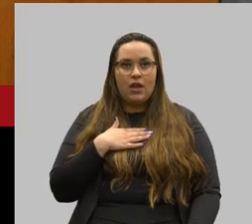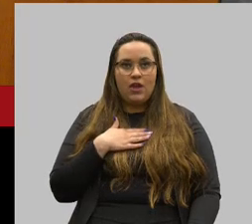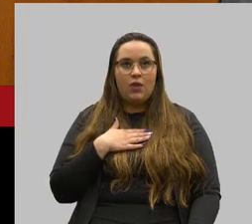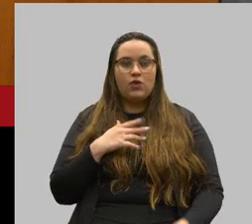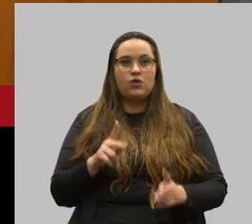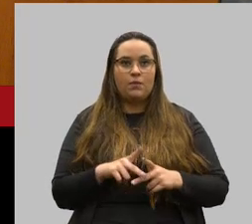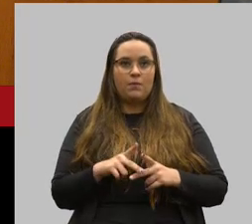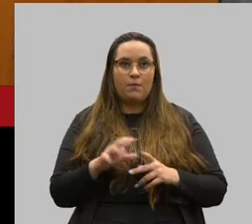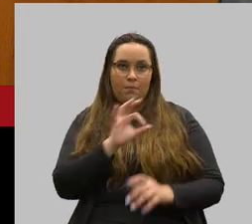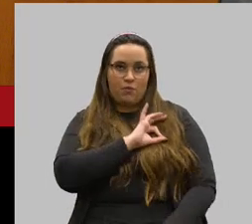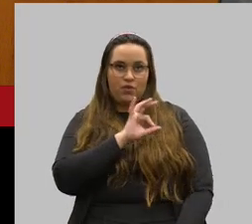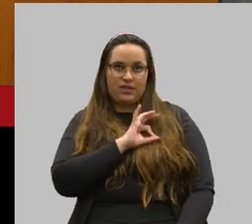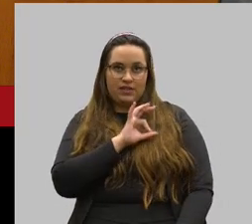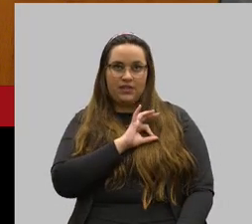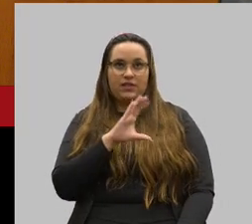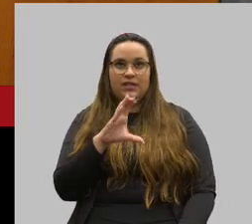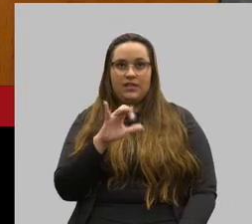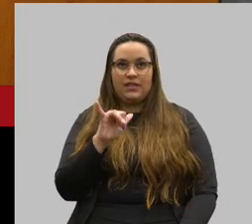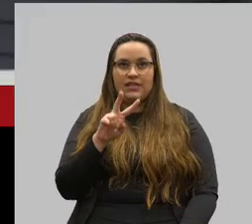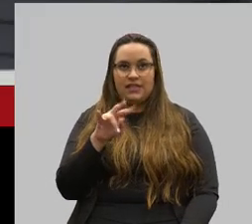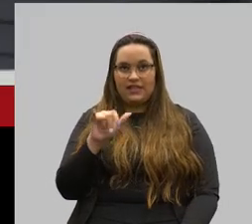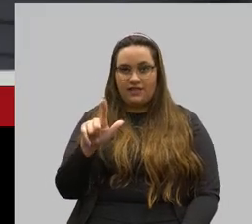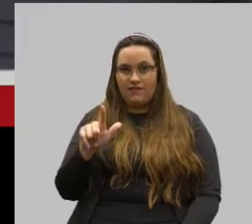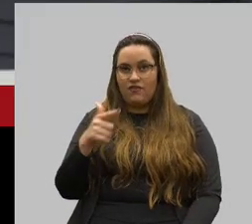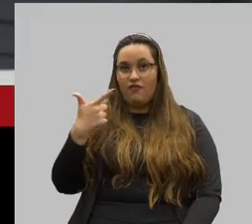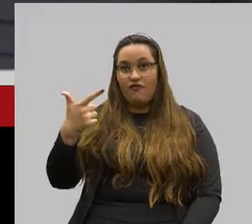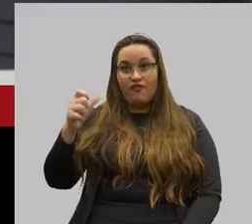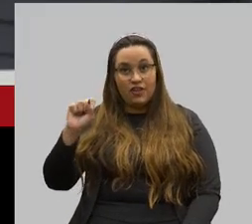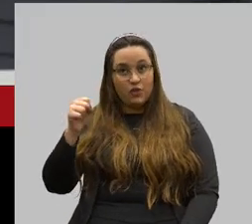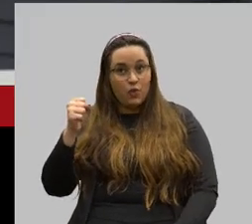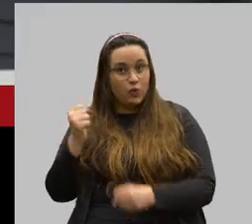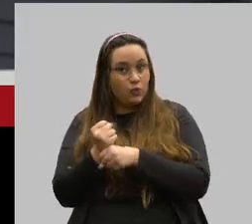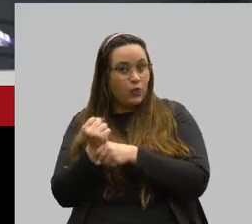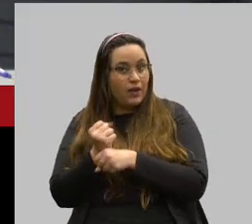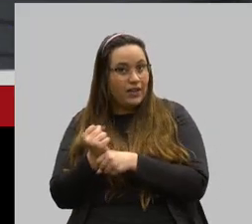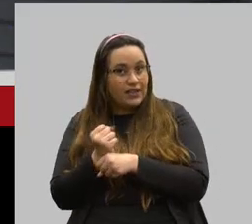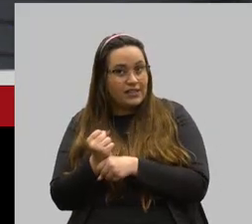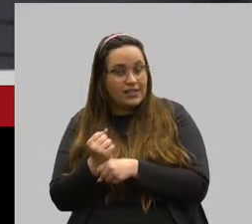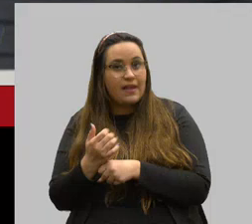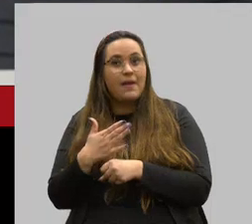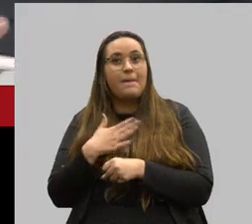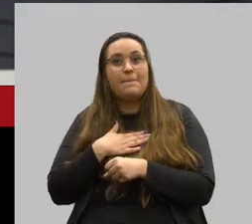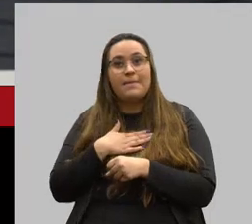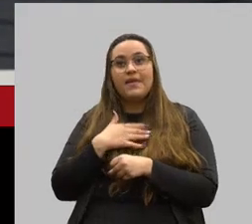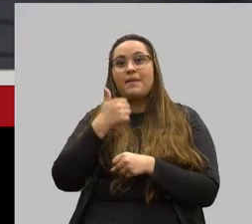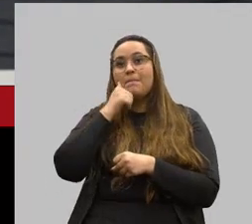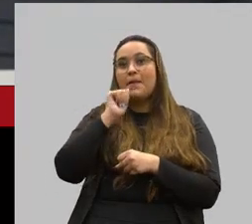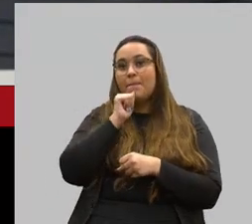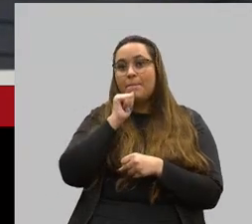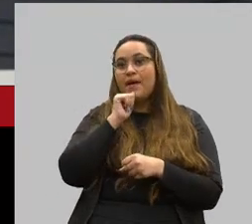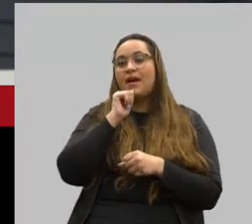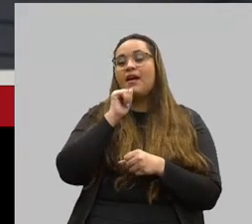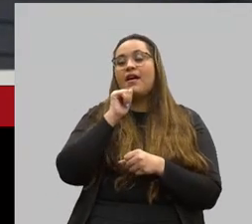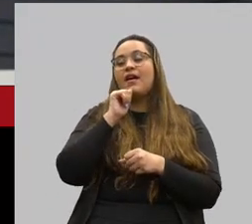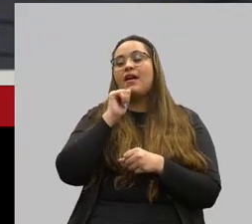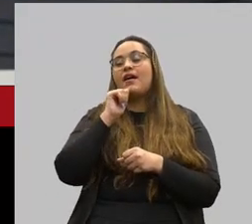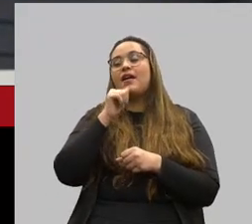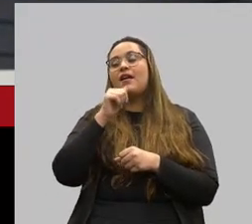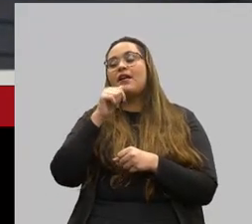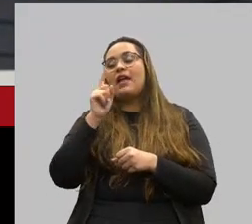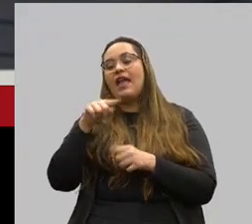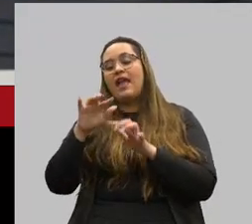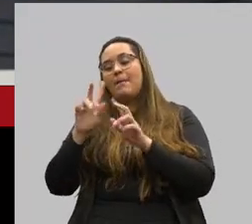civil há quase 28 anos né meu marido é policial civil a minha mãe e minha família toda de professoras né então